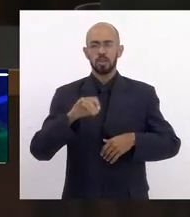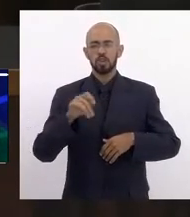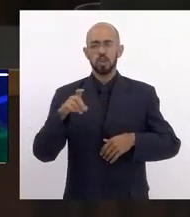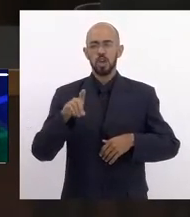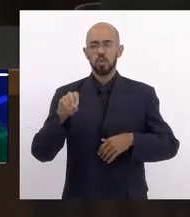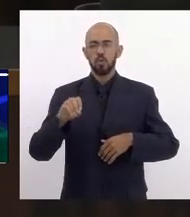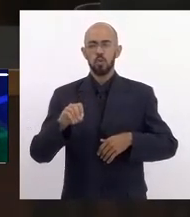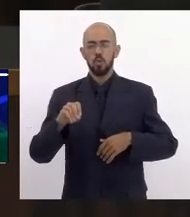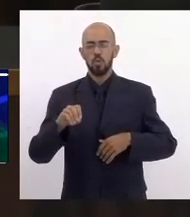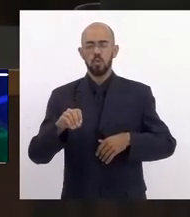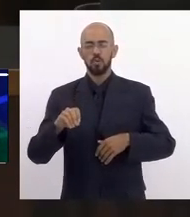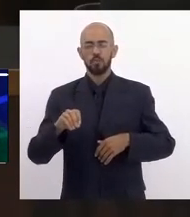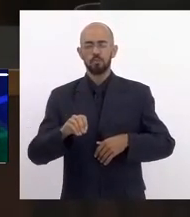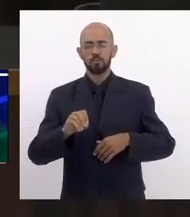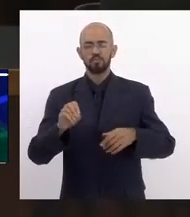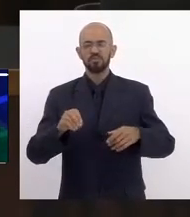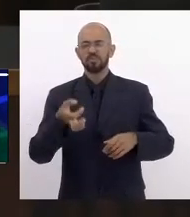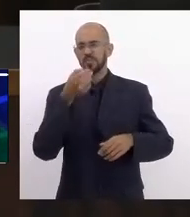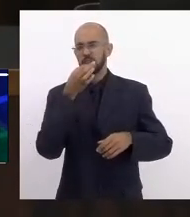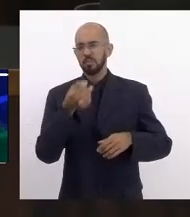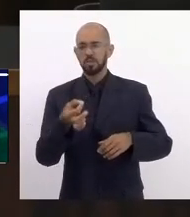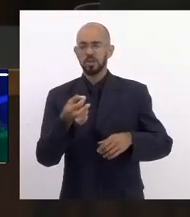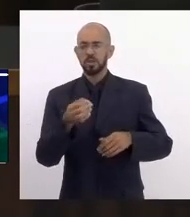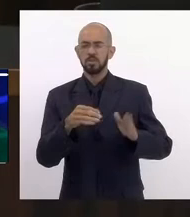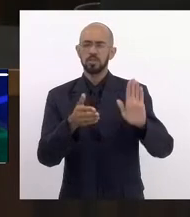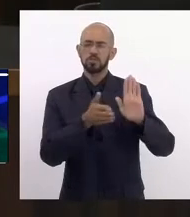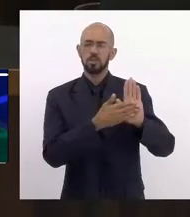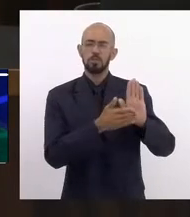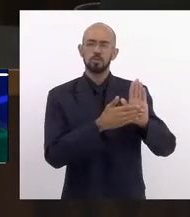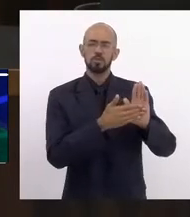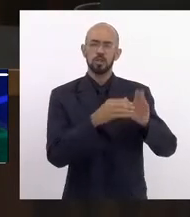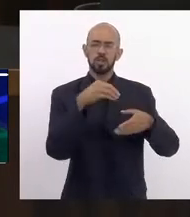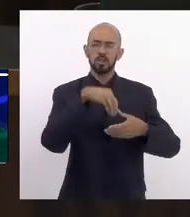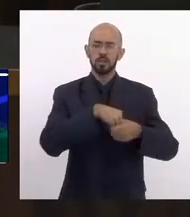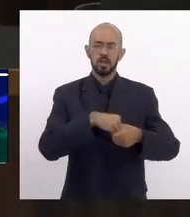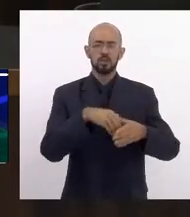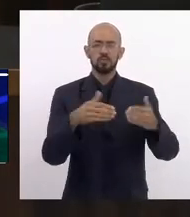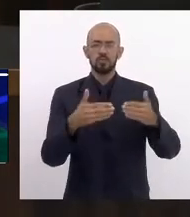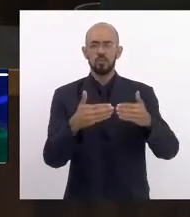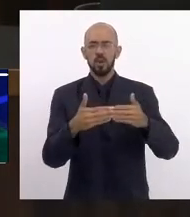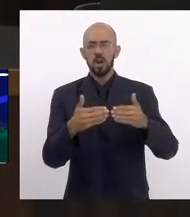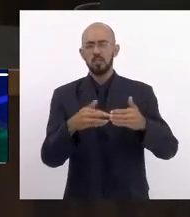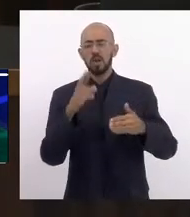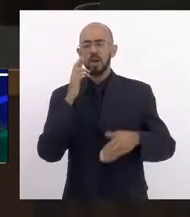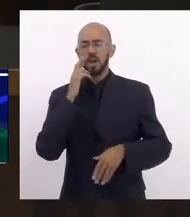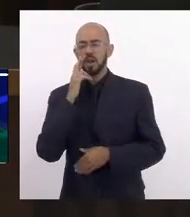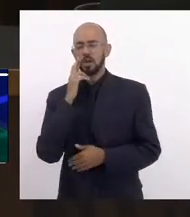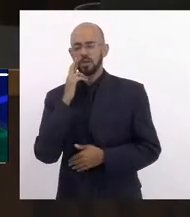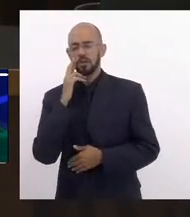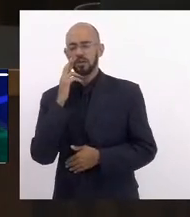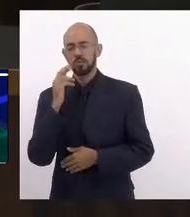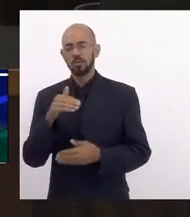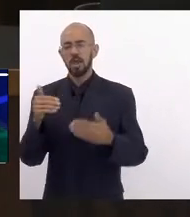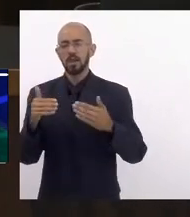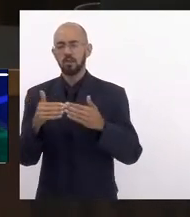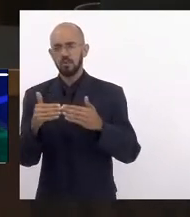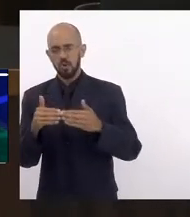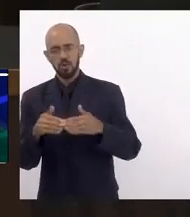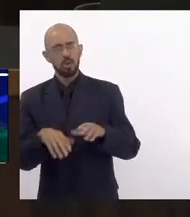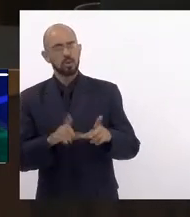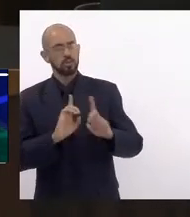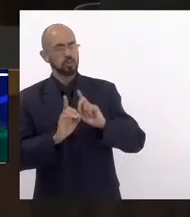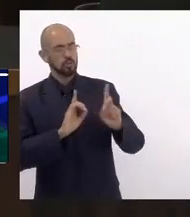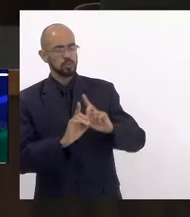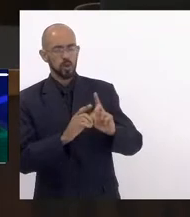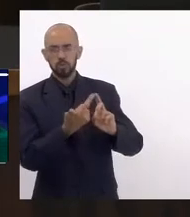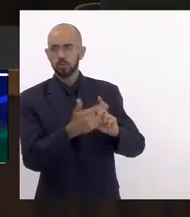Pareceres da comissão de normas internas e proposições externas, favorável. Relator, deputado Rosenberg Reis. Em discussão, não